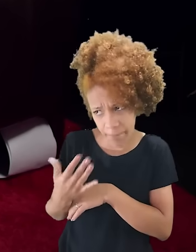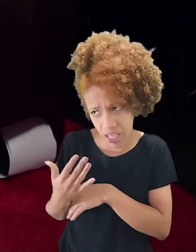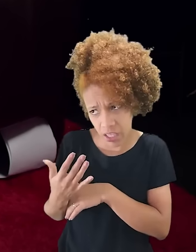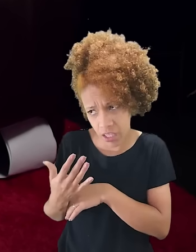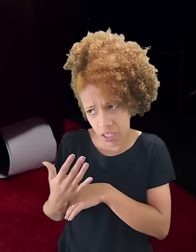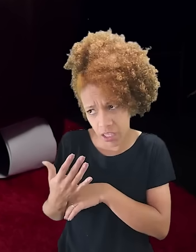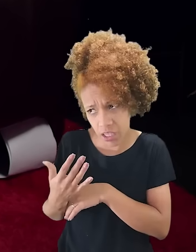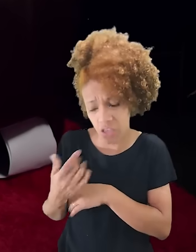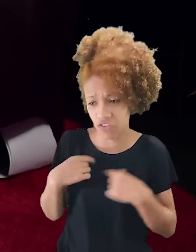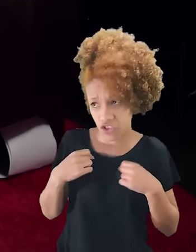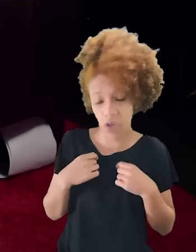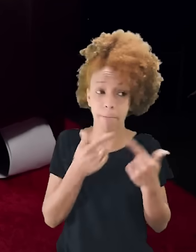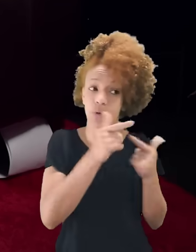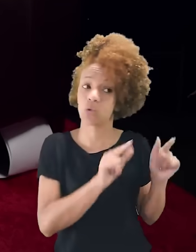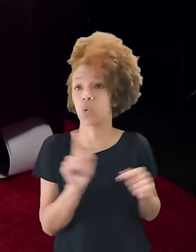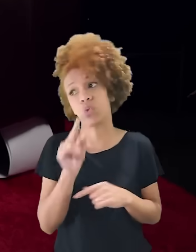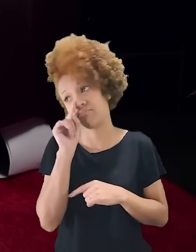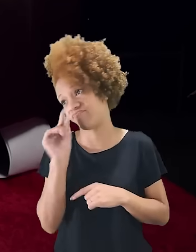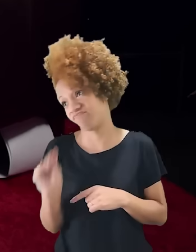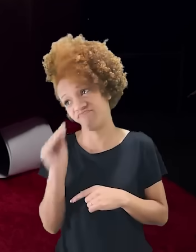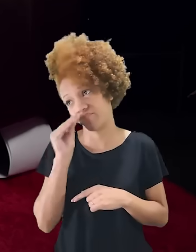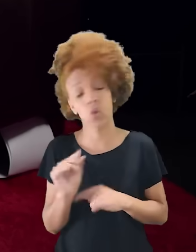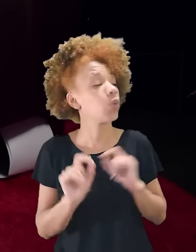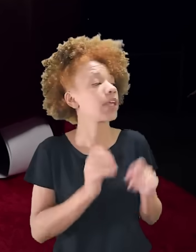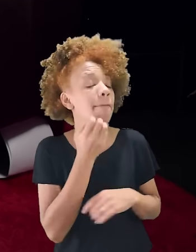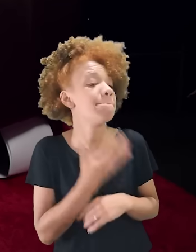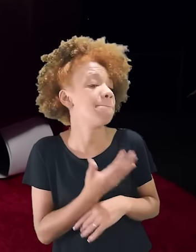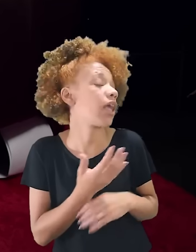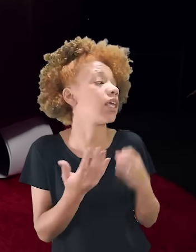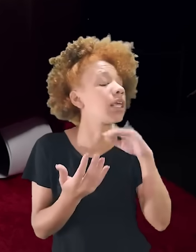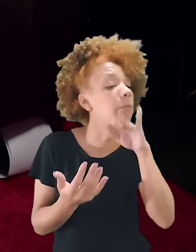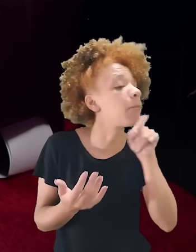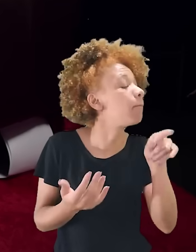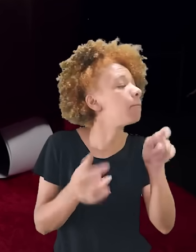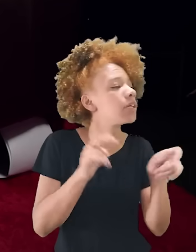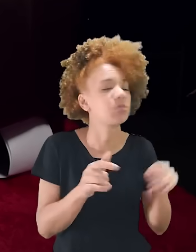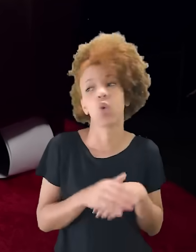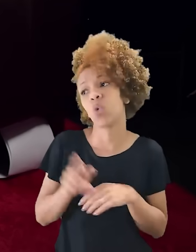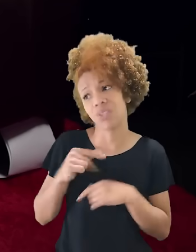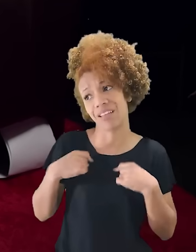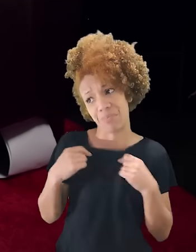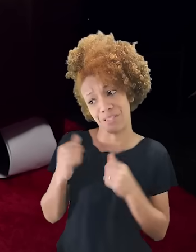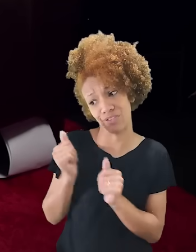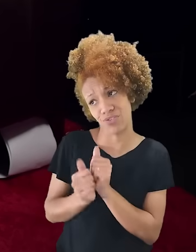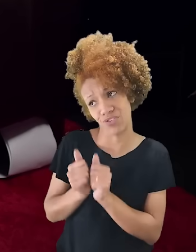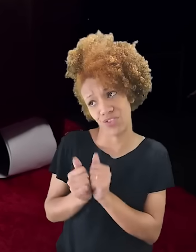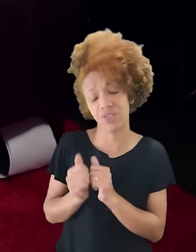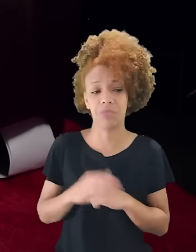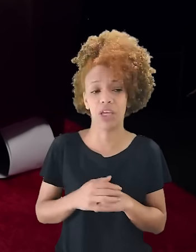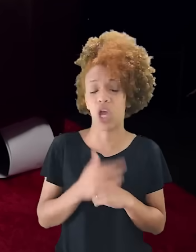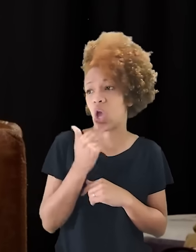vai est bem vestido vou mas eu pros outros você vai estar mal vestido então o que que é estar mal vestido pros outros então essa pergunta usar camisa de